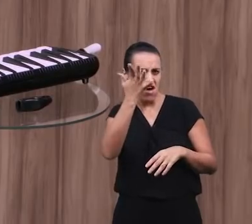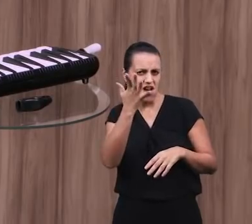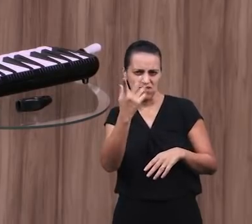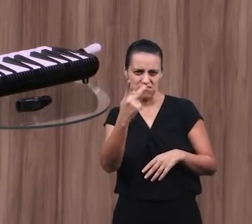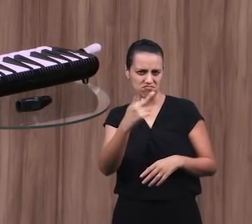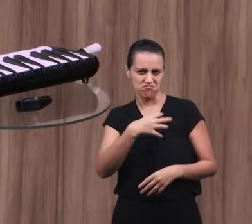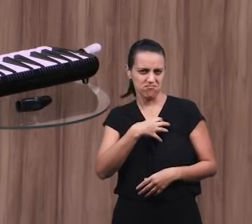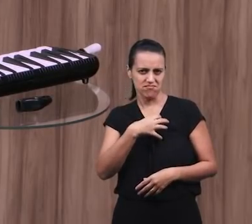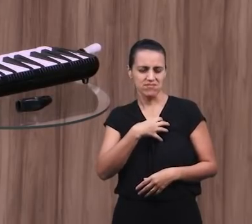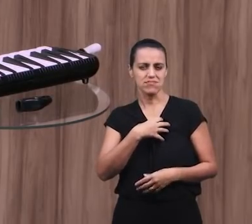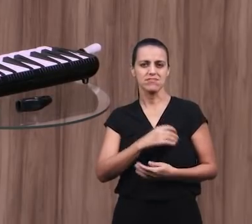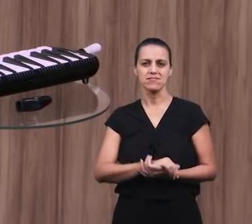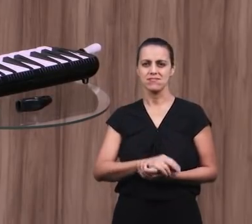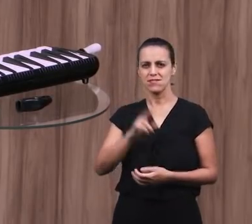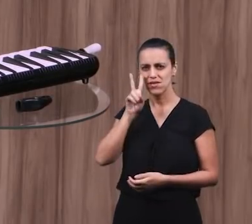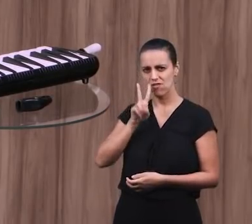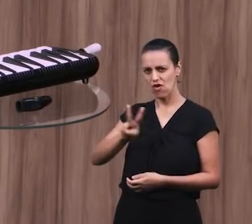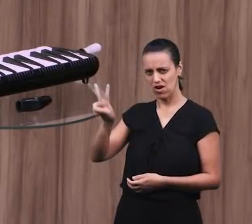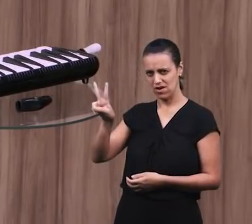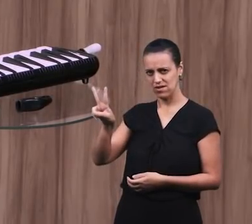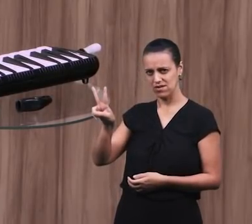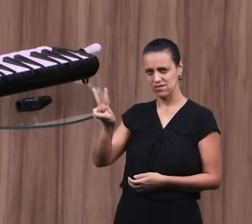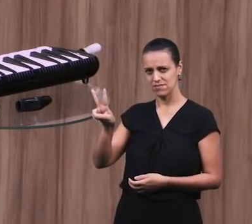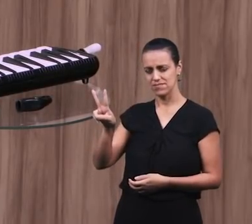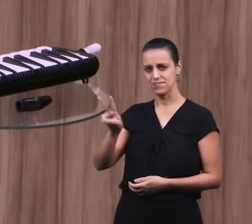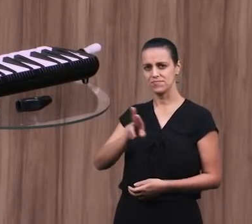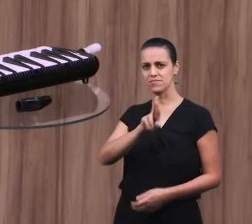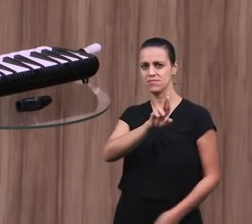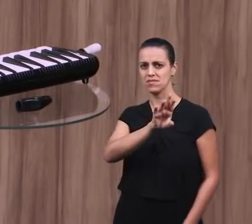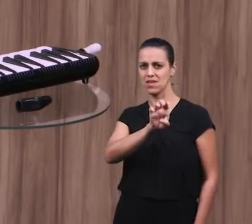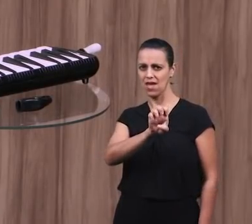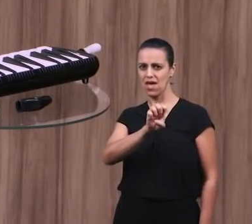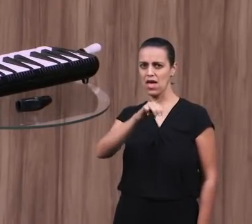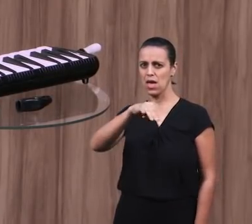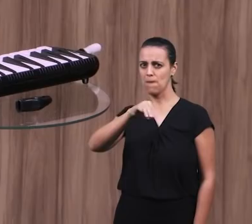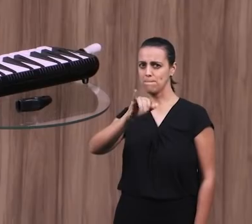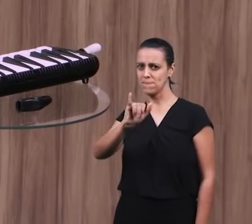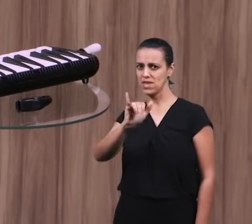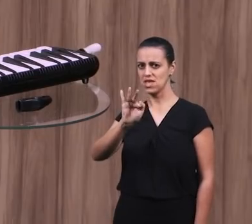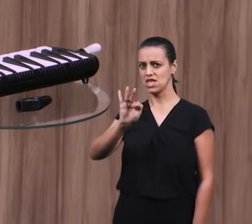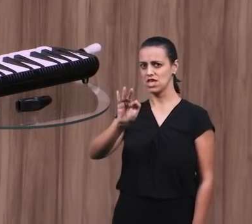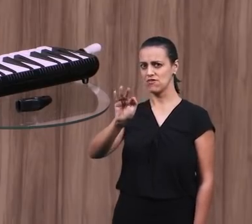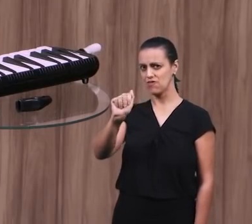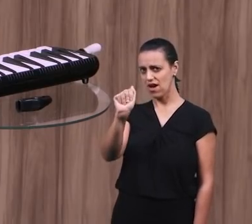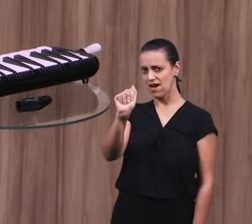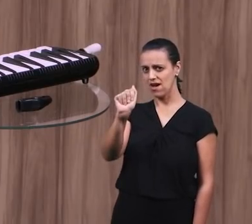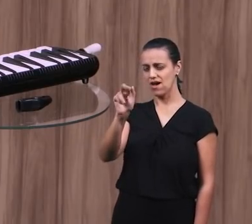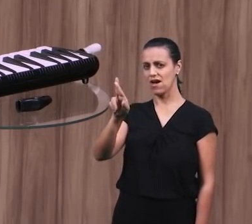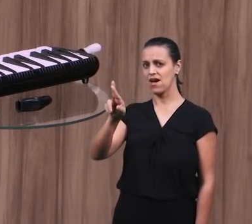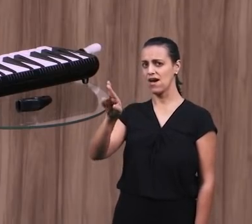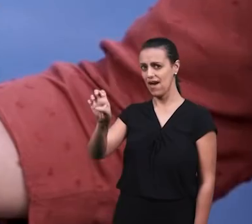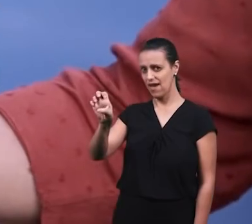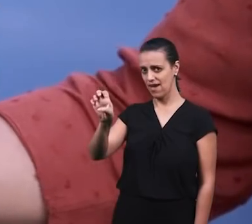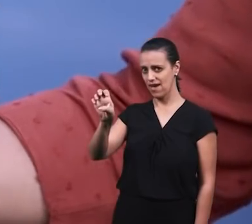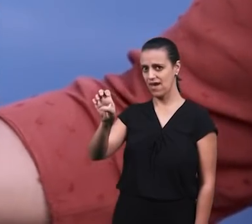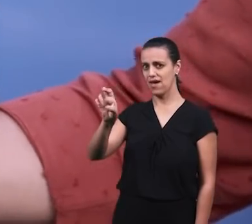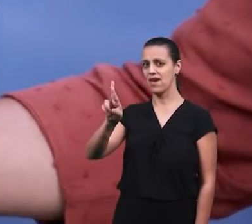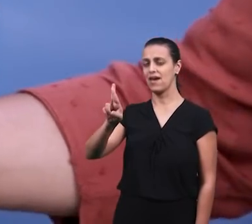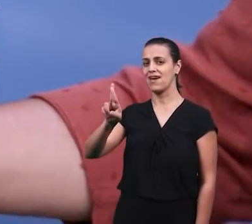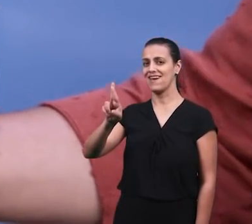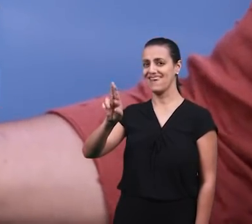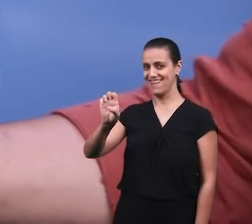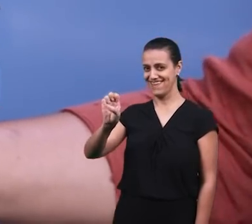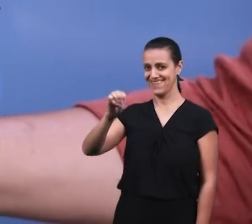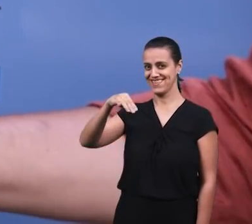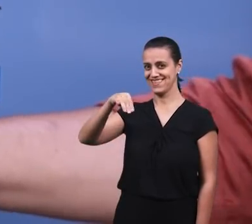você. Vamos ler as notas? Ré, Mi, Fá, Ré,